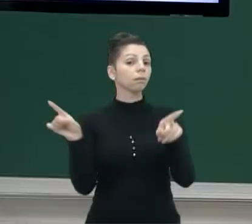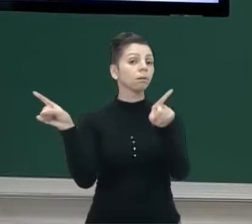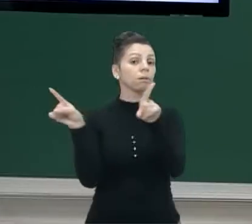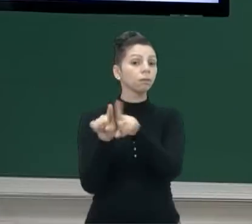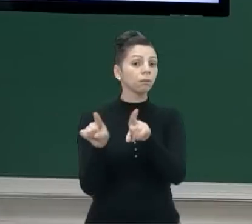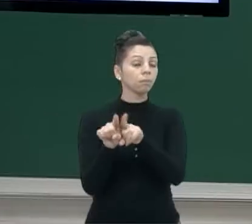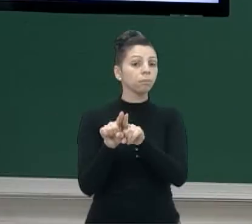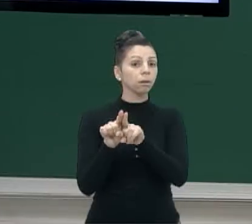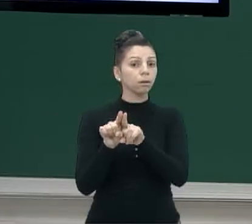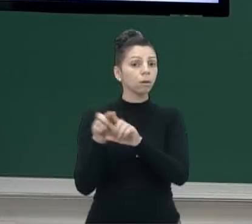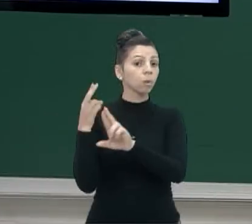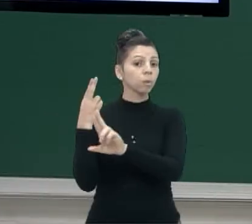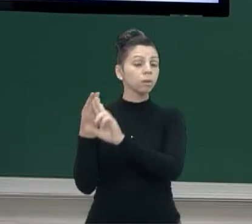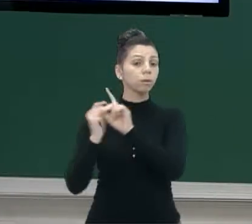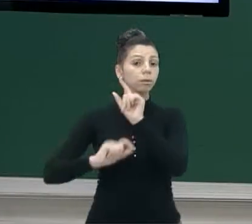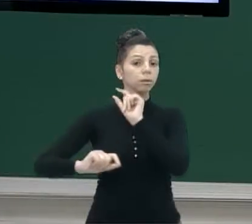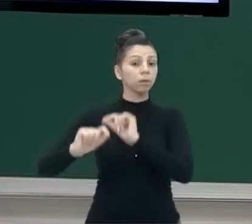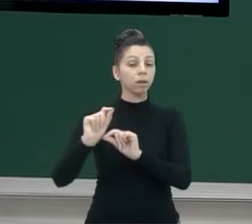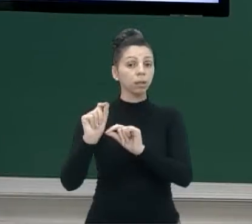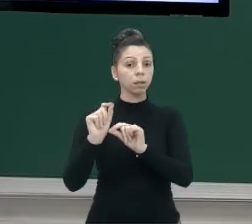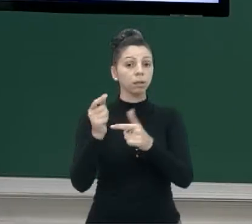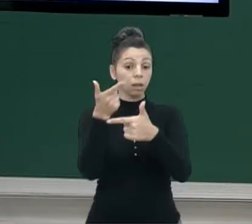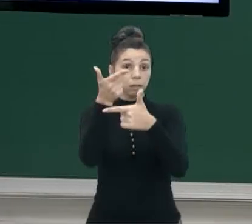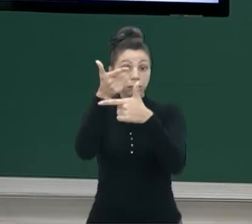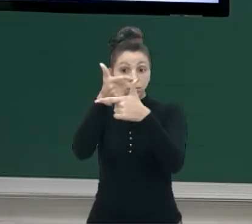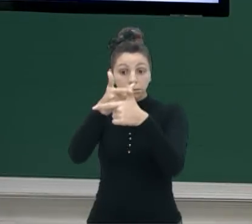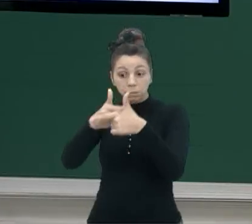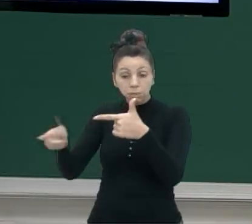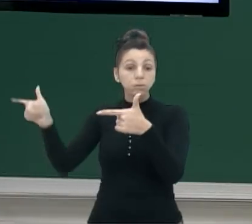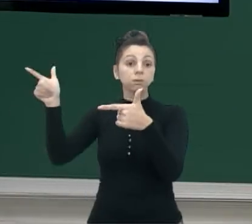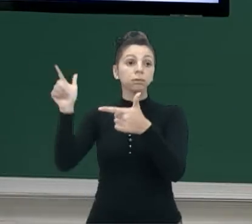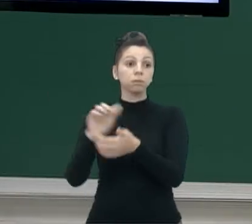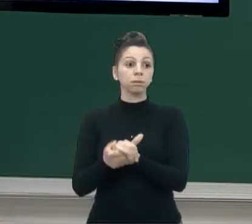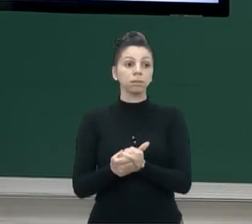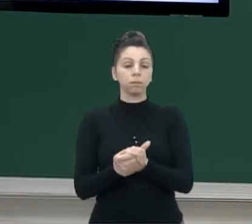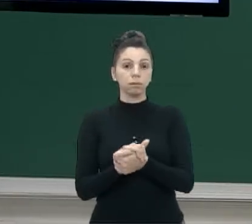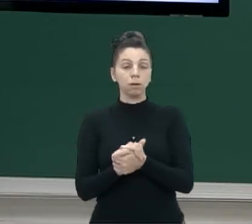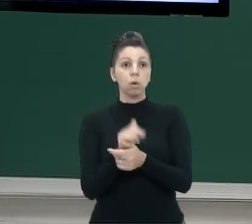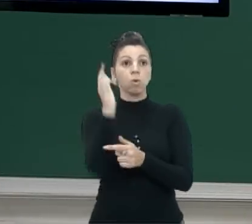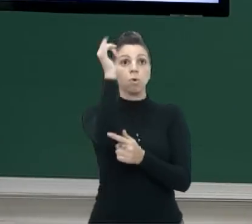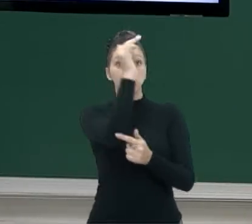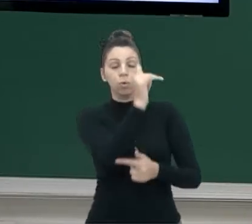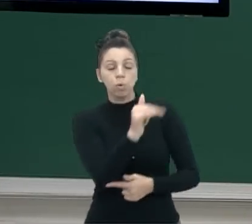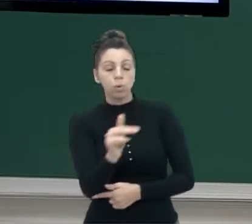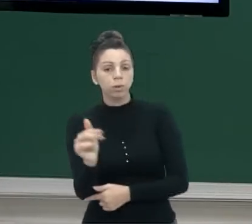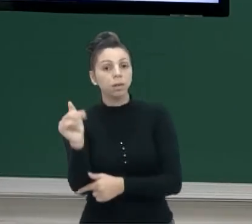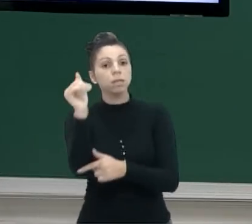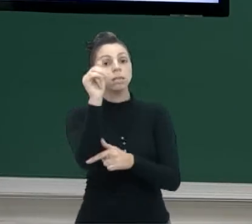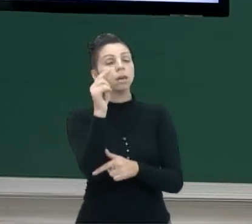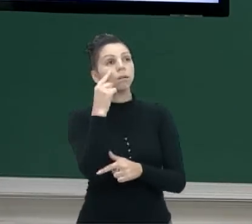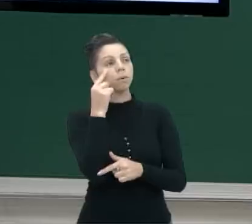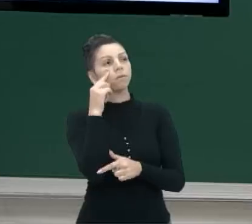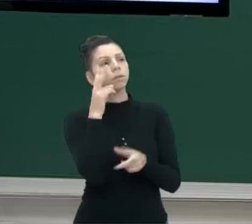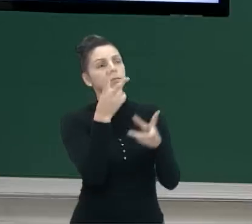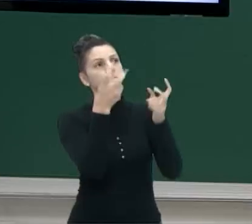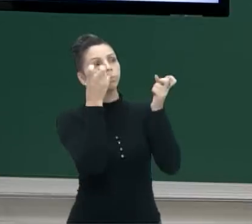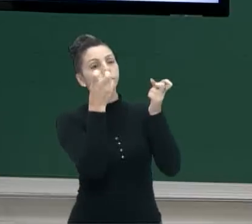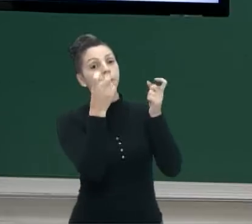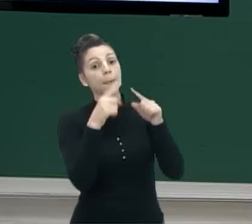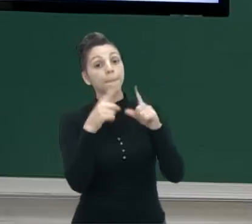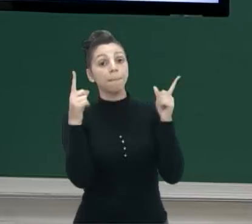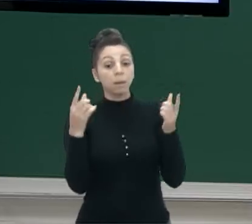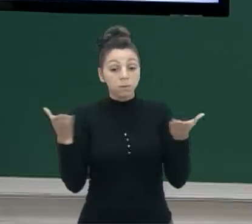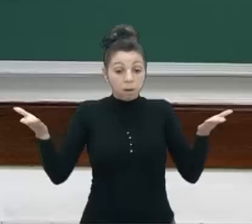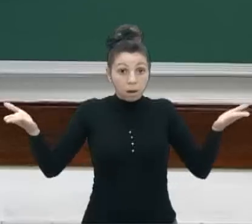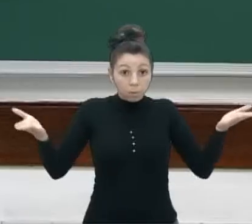também vou usar a estratégia da divisão. Ah, o desenho está aí para vocês terem um norte. Só que a partir